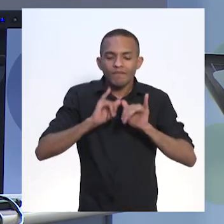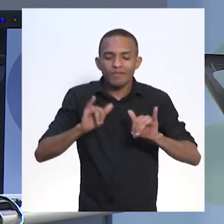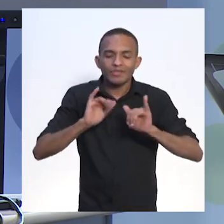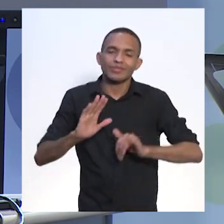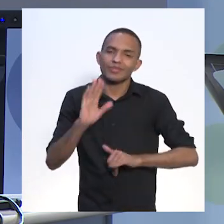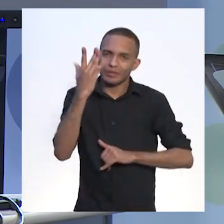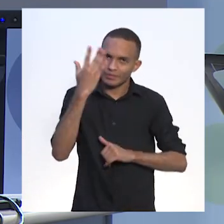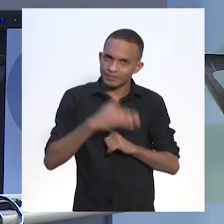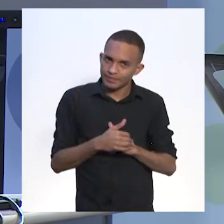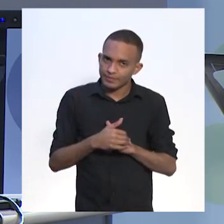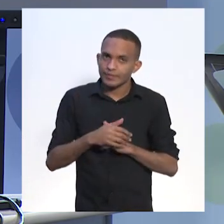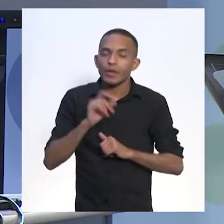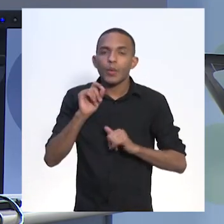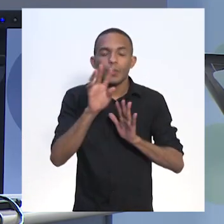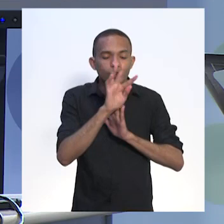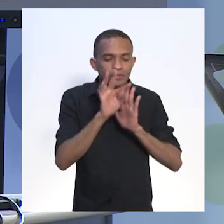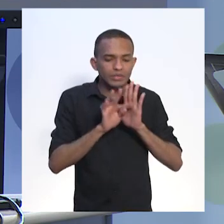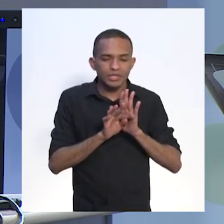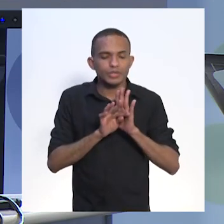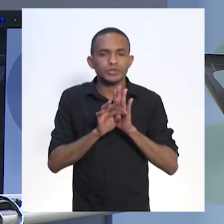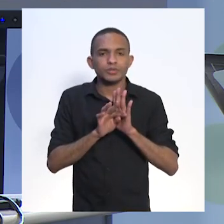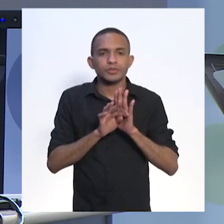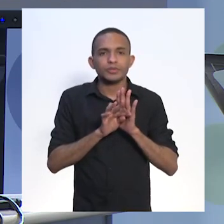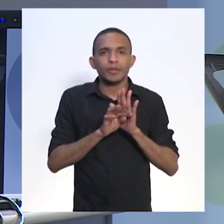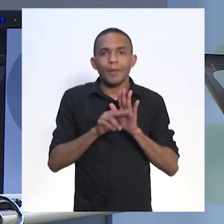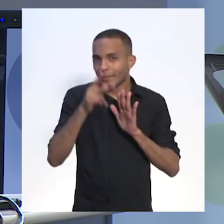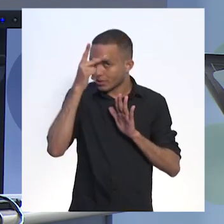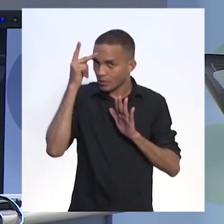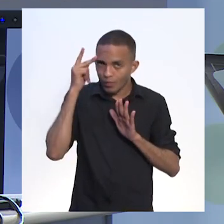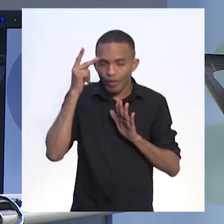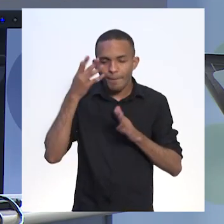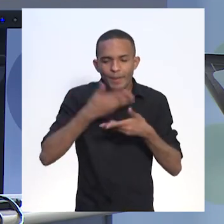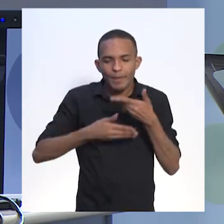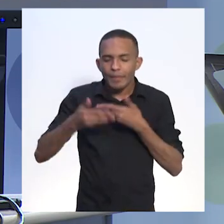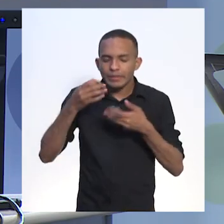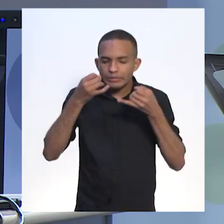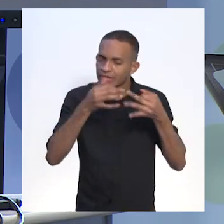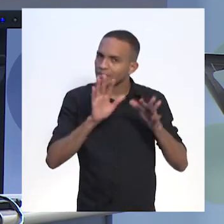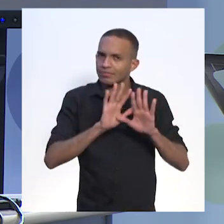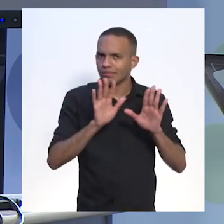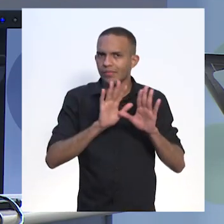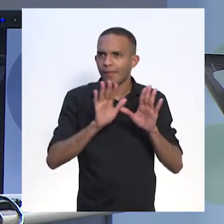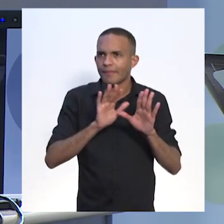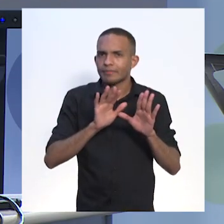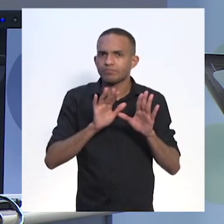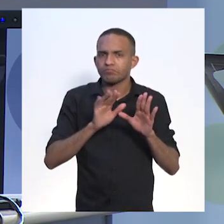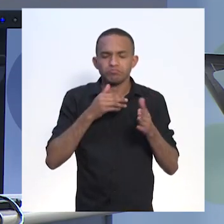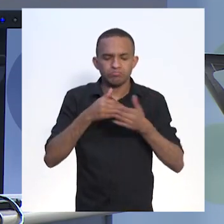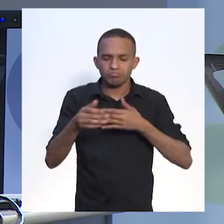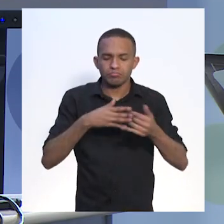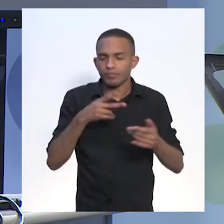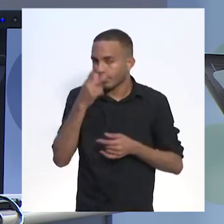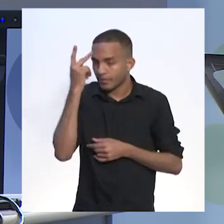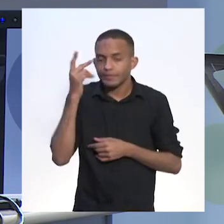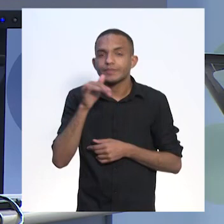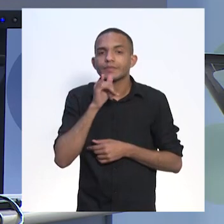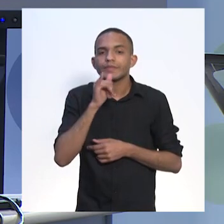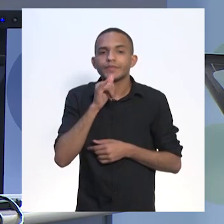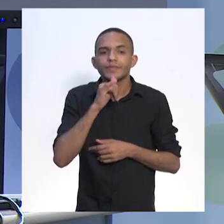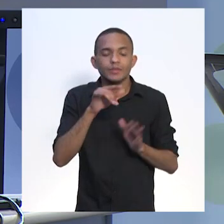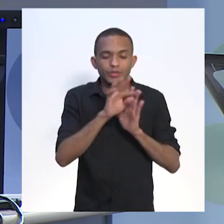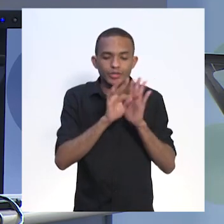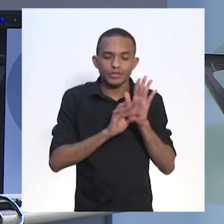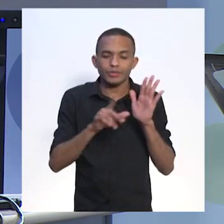pessoa, ou seja, ele é um texto impessoal, a pessoa não participa. Lembra que na reportagem, às vezes, a gente tem uma fala